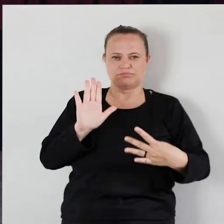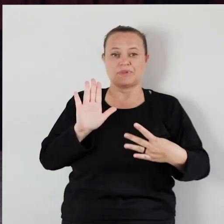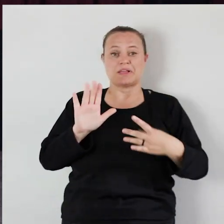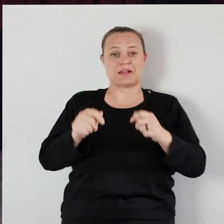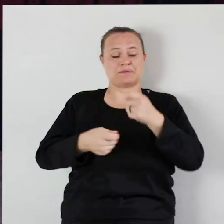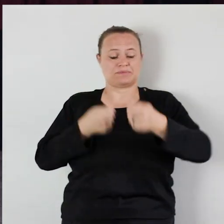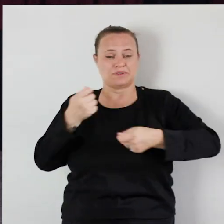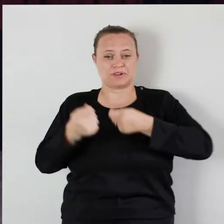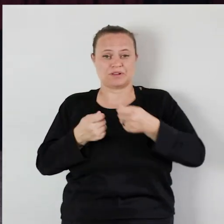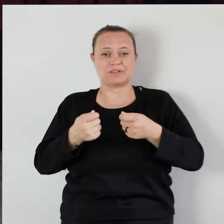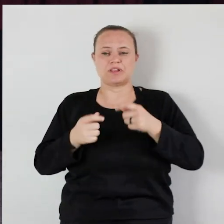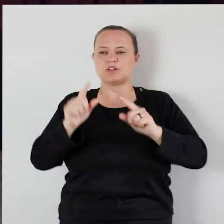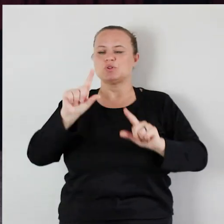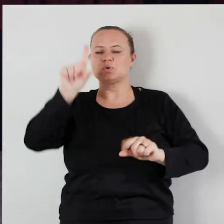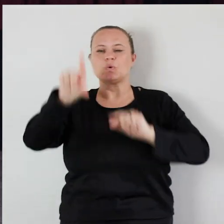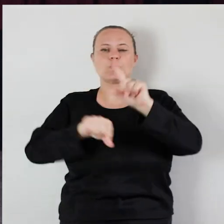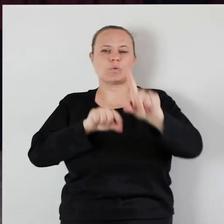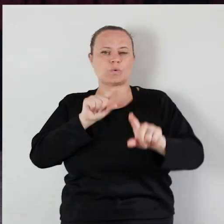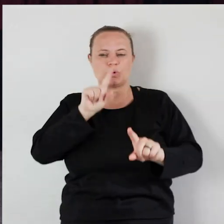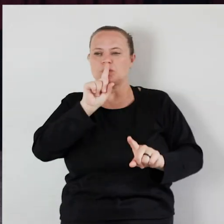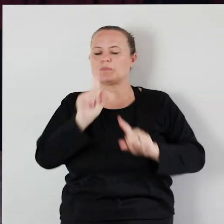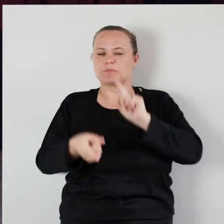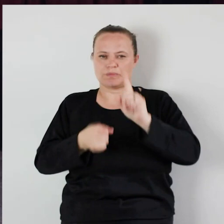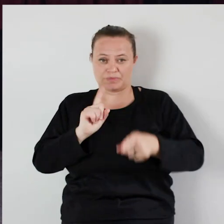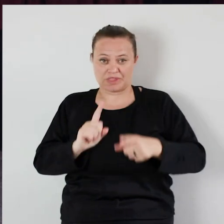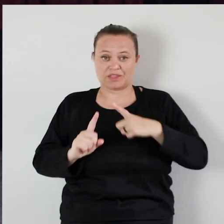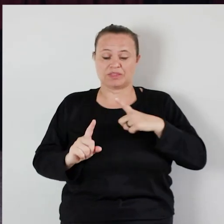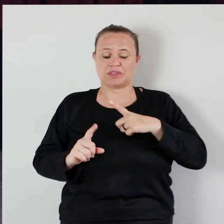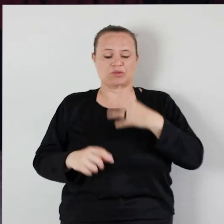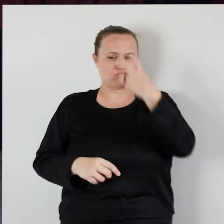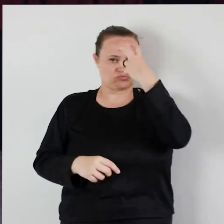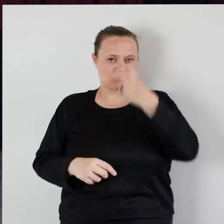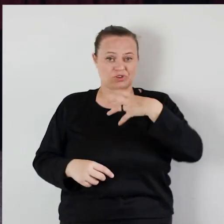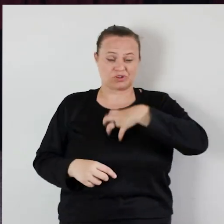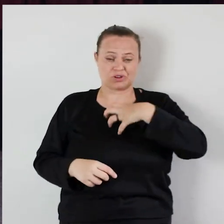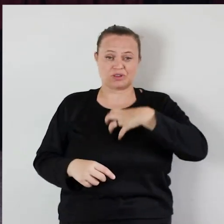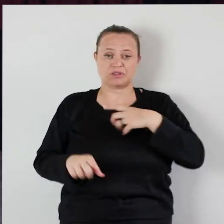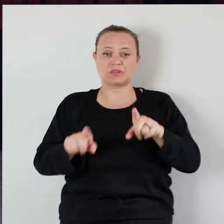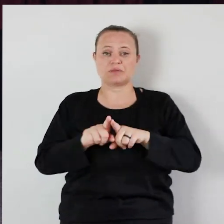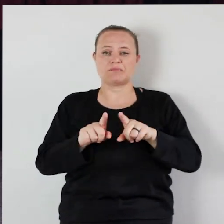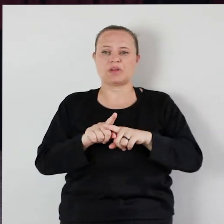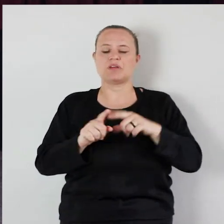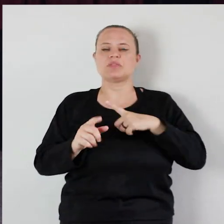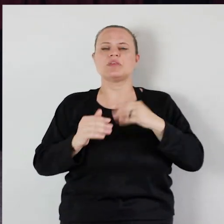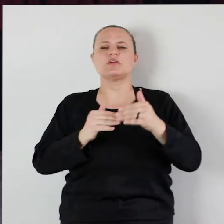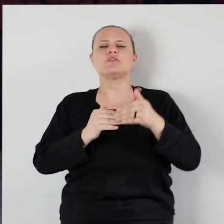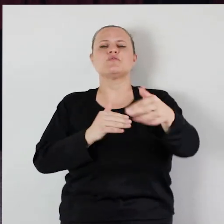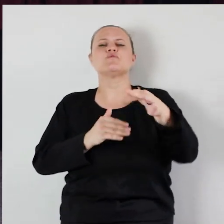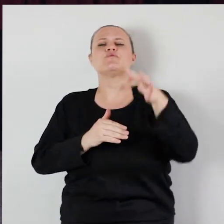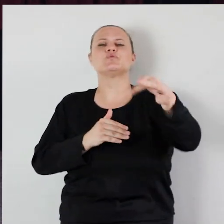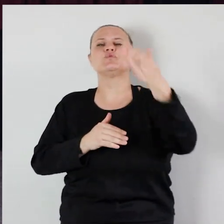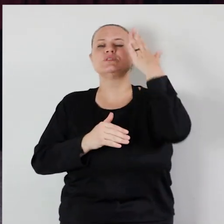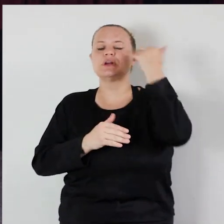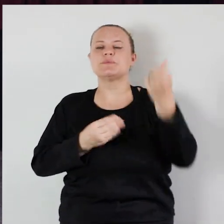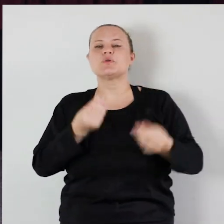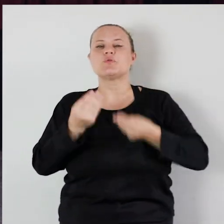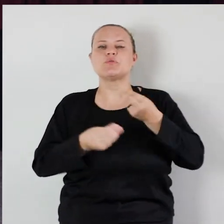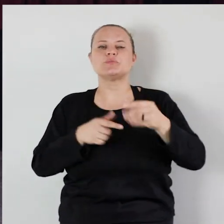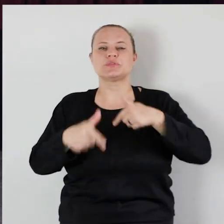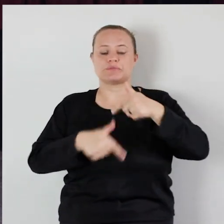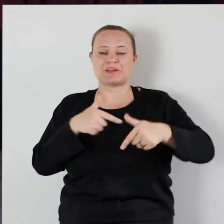são hierarquizadas. Vertical. Né? E decisões hierarquizadas, um caráter formal